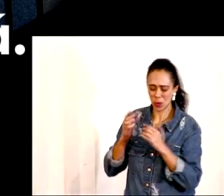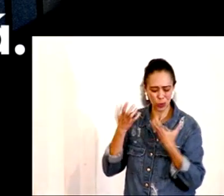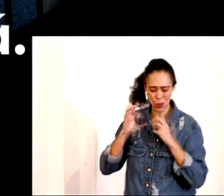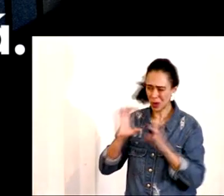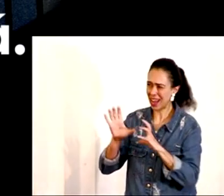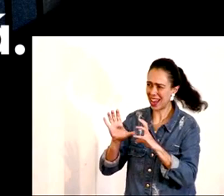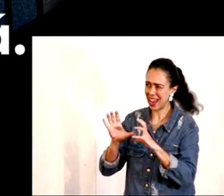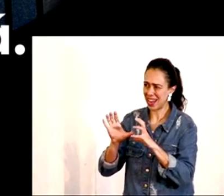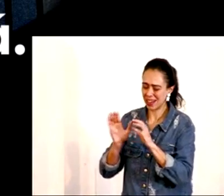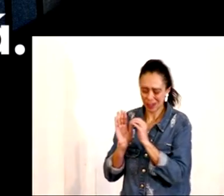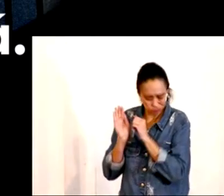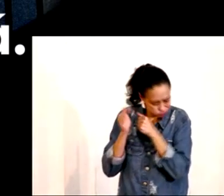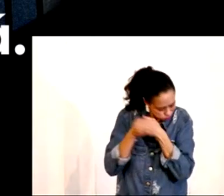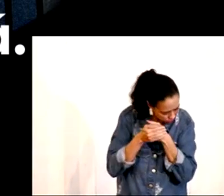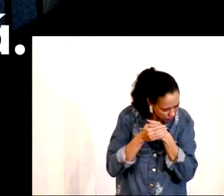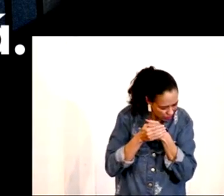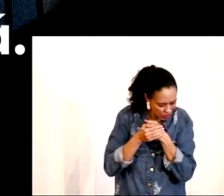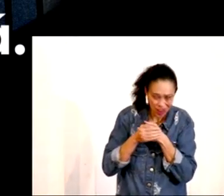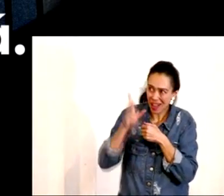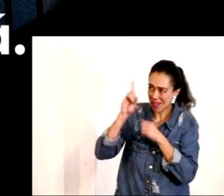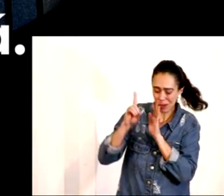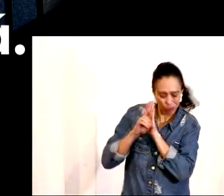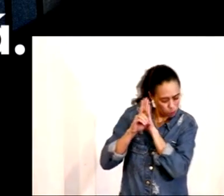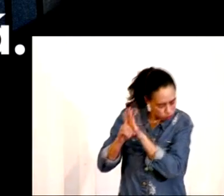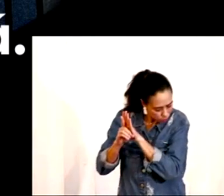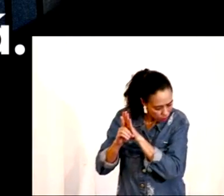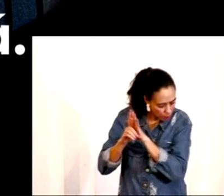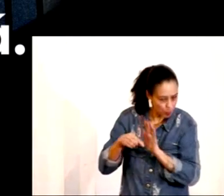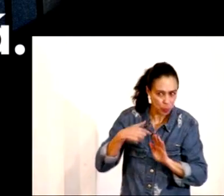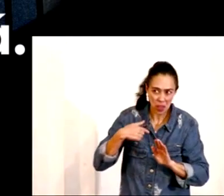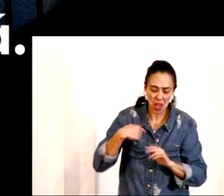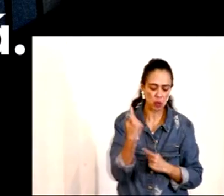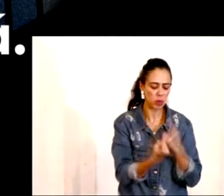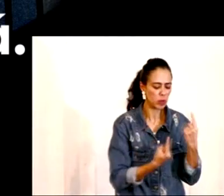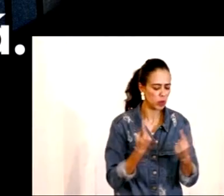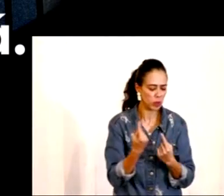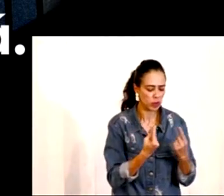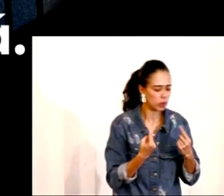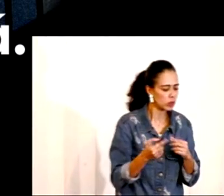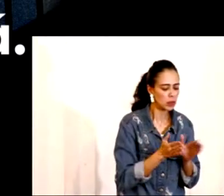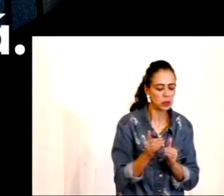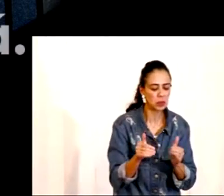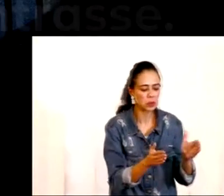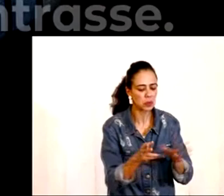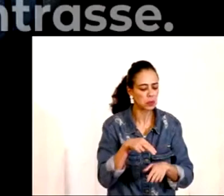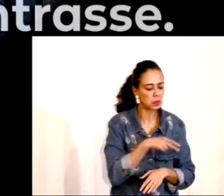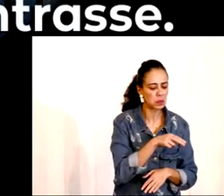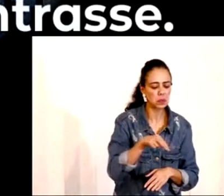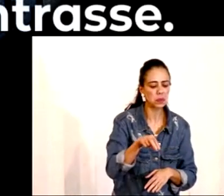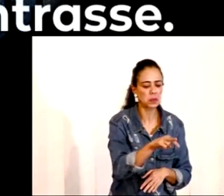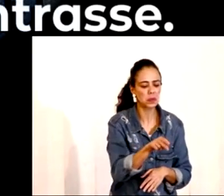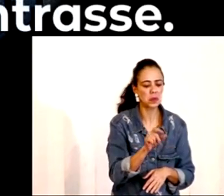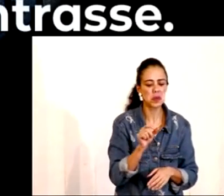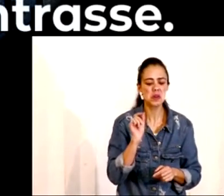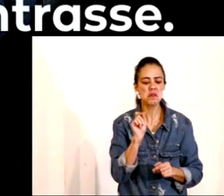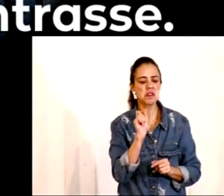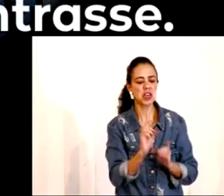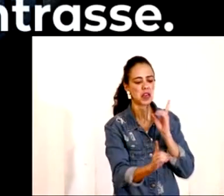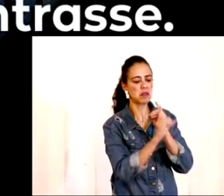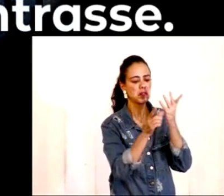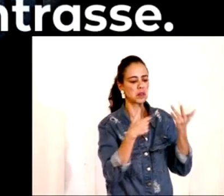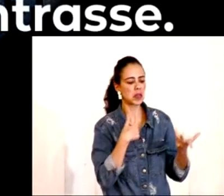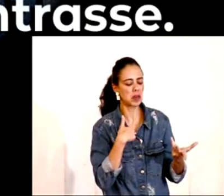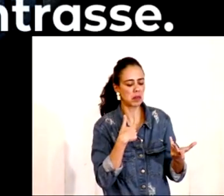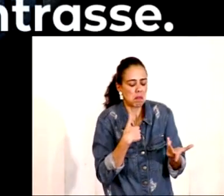Serei fugitivo e errante pela terra. Quem comigo se encontrar, me matará. O Senhor, porém, lhe